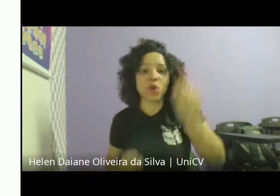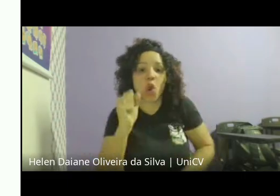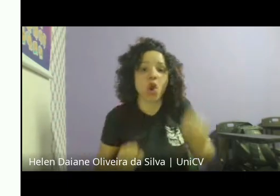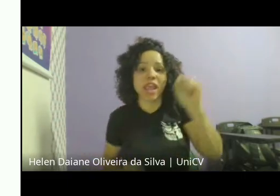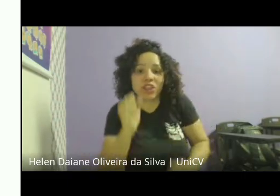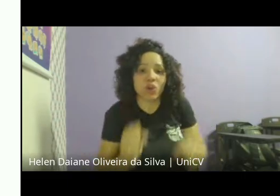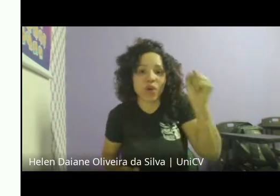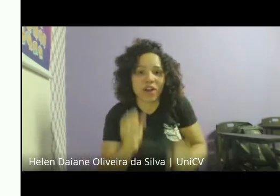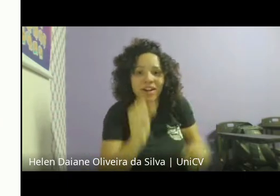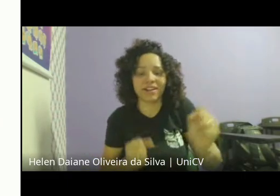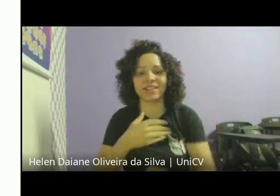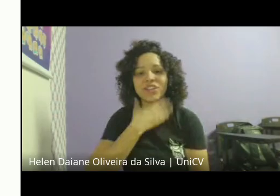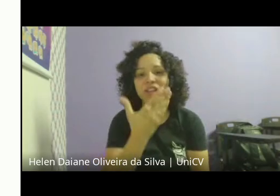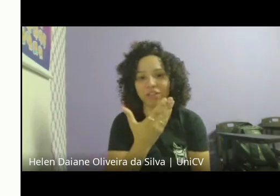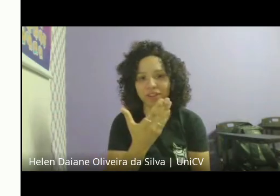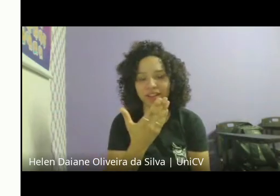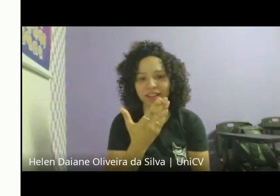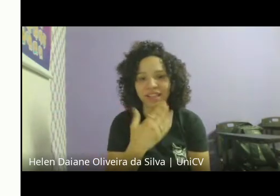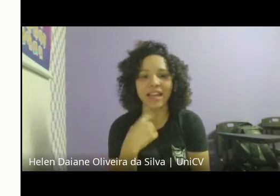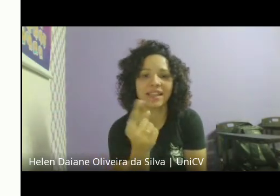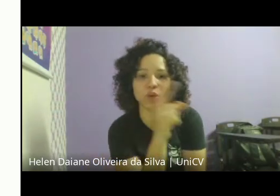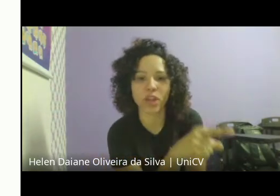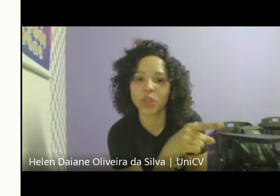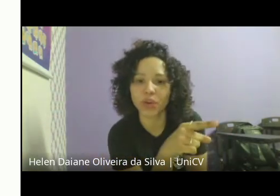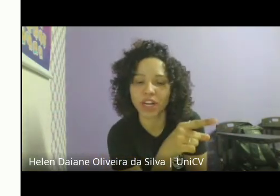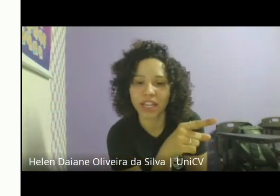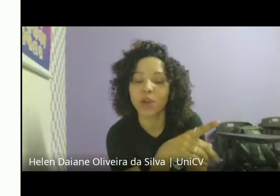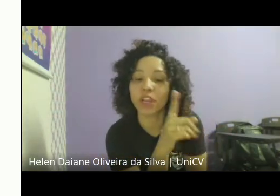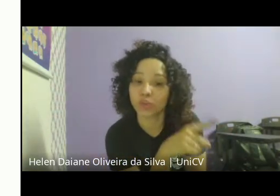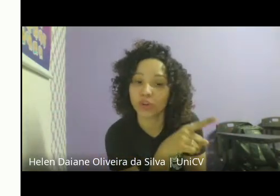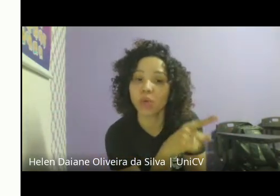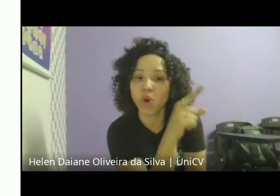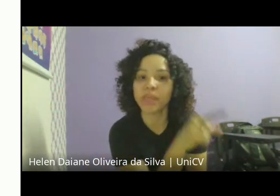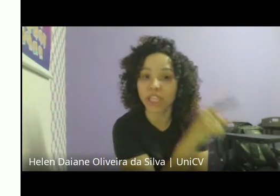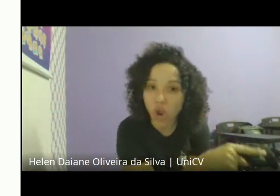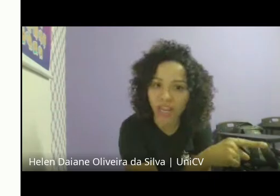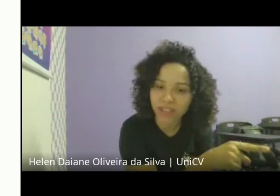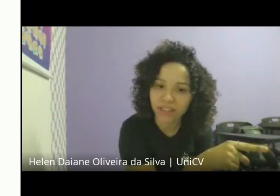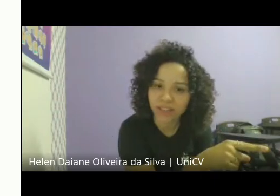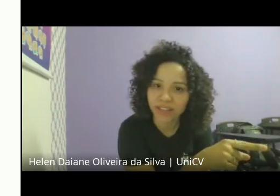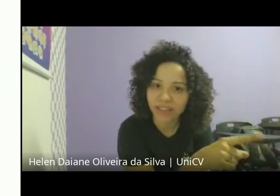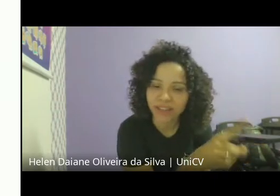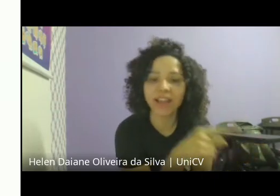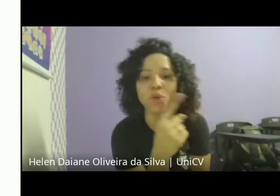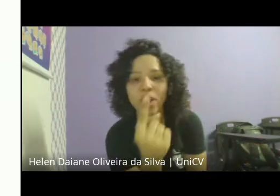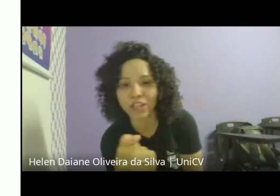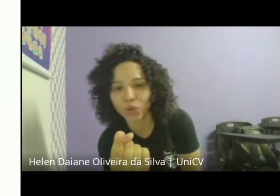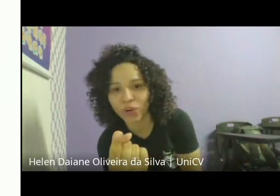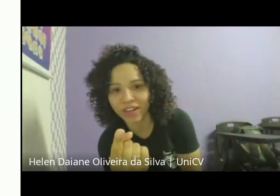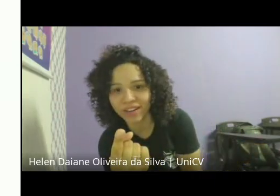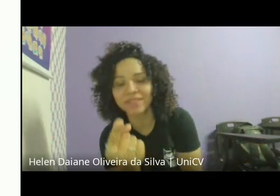passar pelo corredor da girafa. O que ela entendeu corredor? Corredor, o homem que corre.